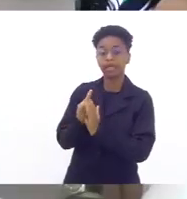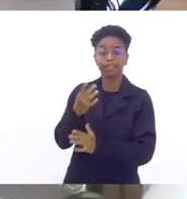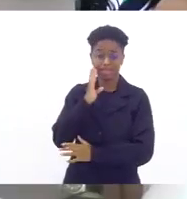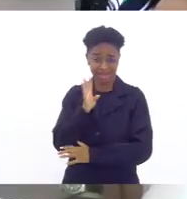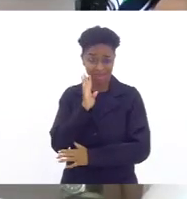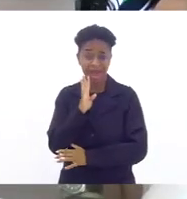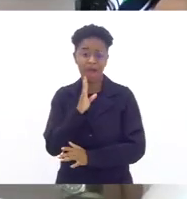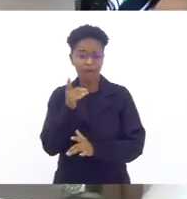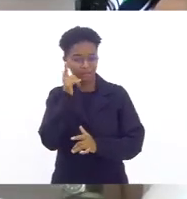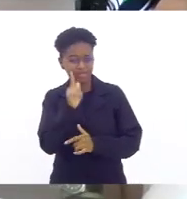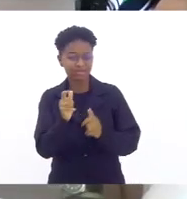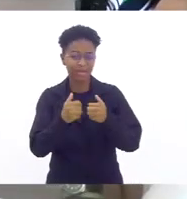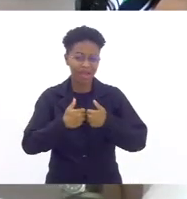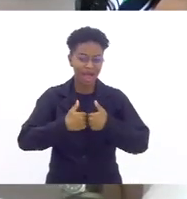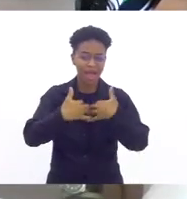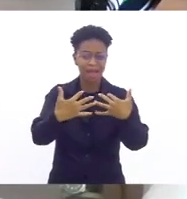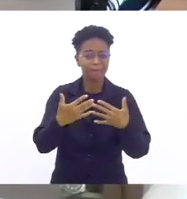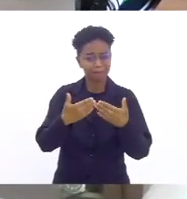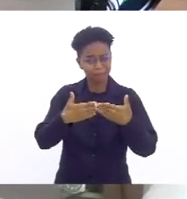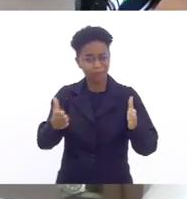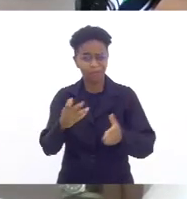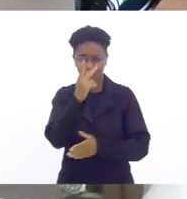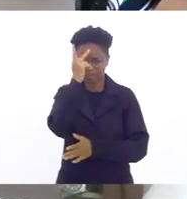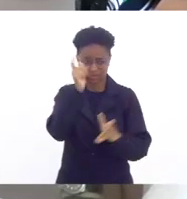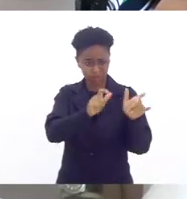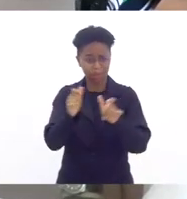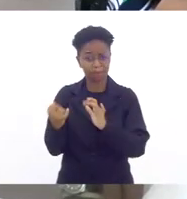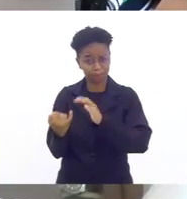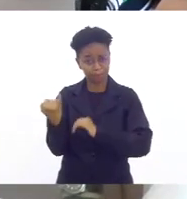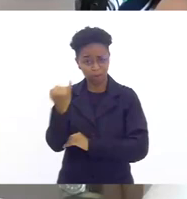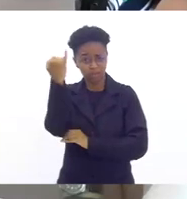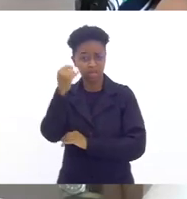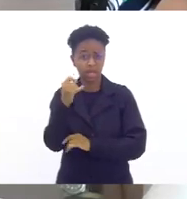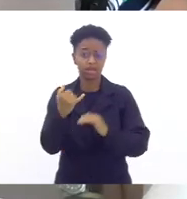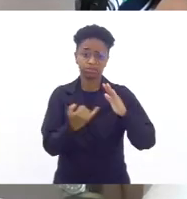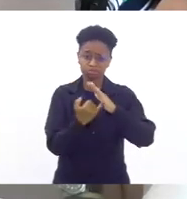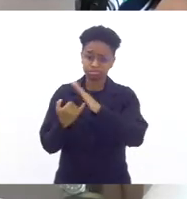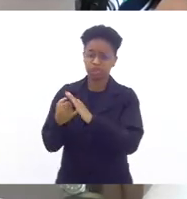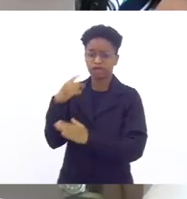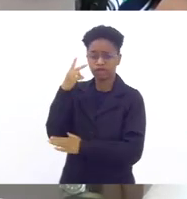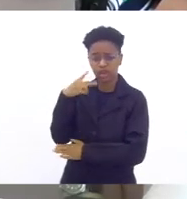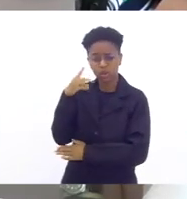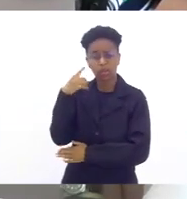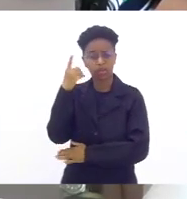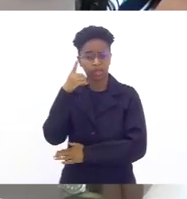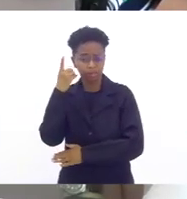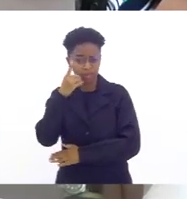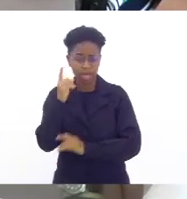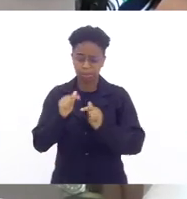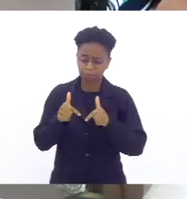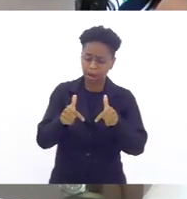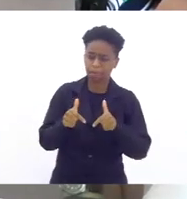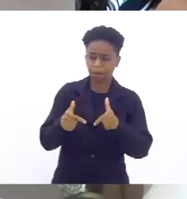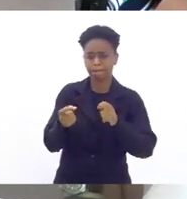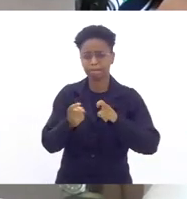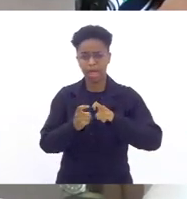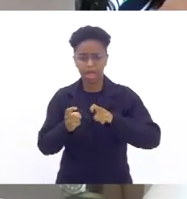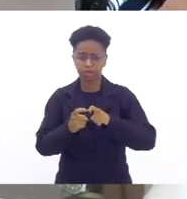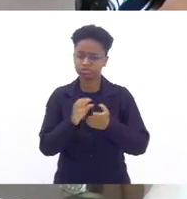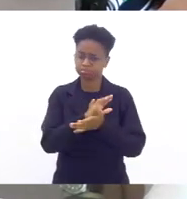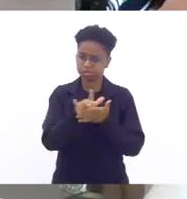bacana vocês fizeram uma audiência tanta gente importante tantas instituições Vereador Deputado ativistas médicos